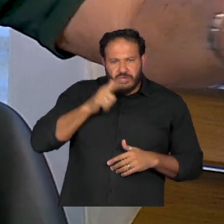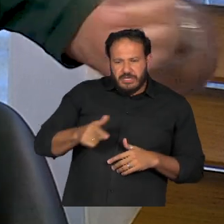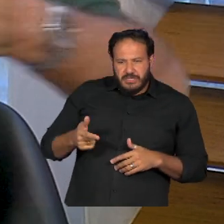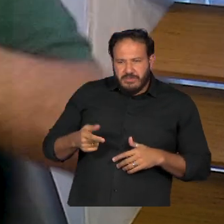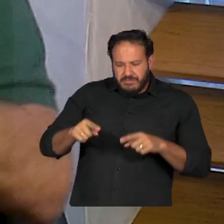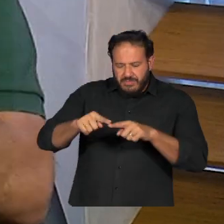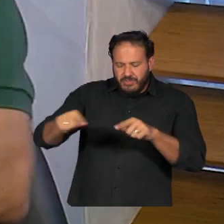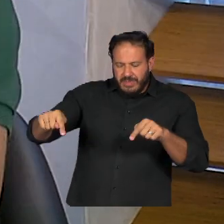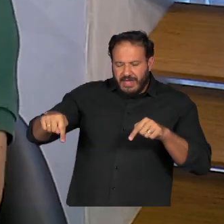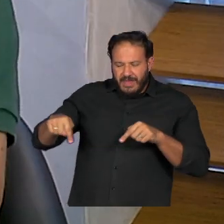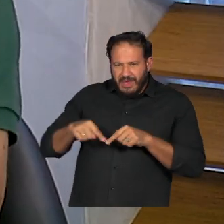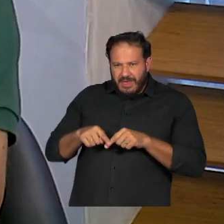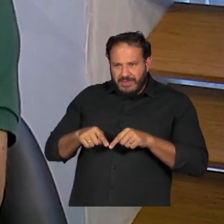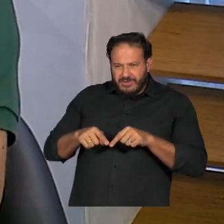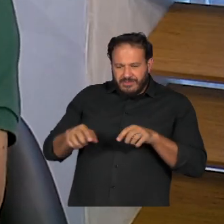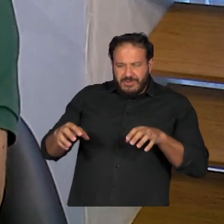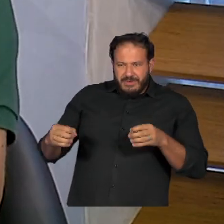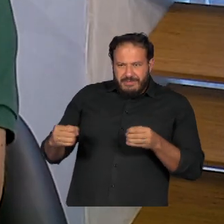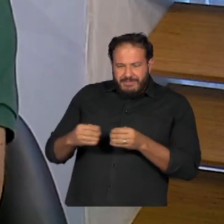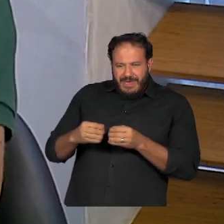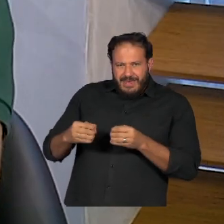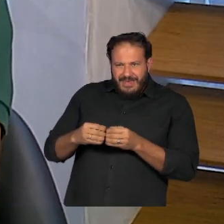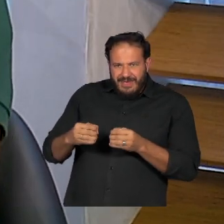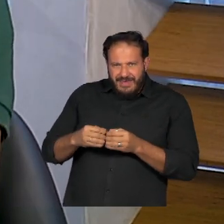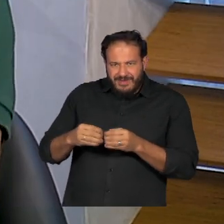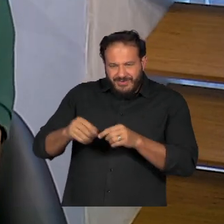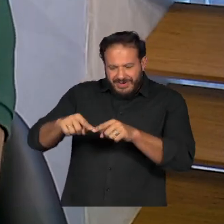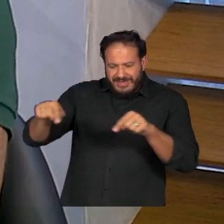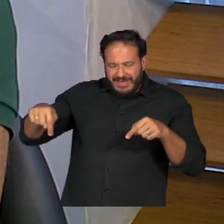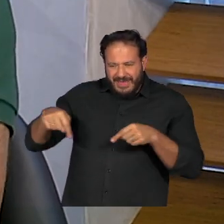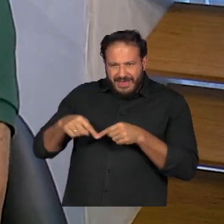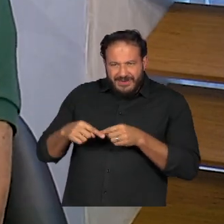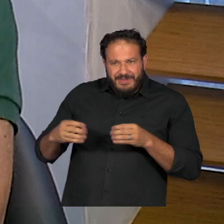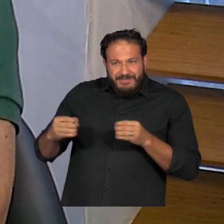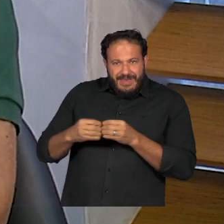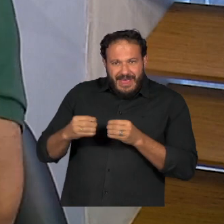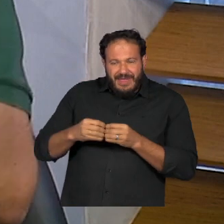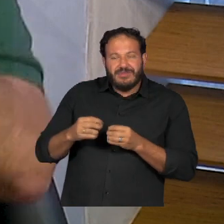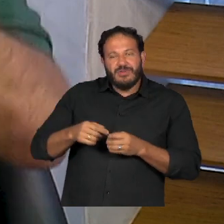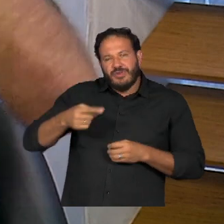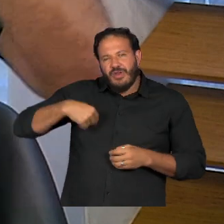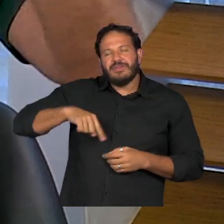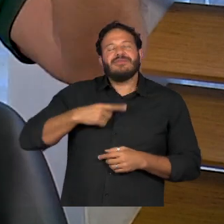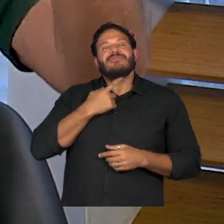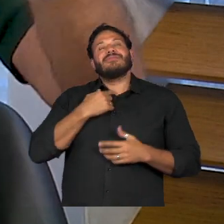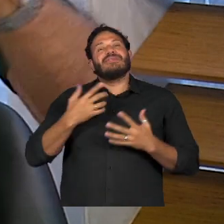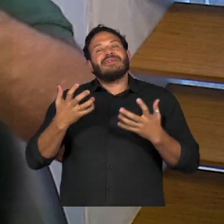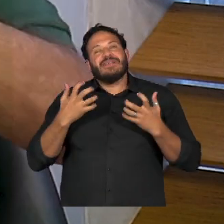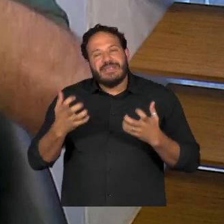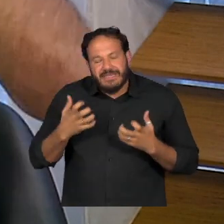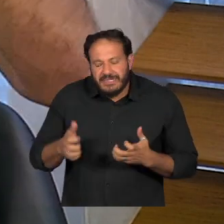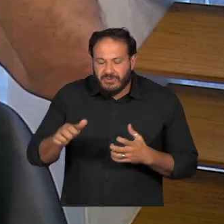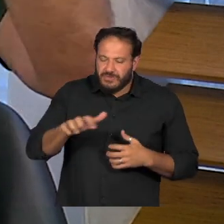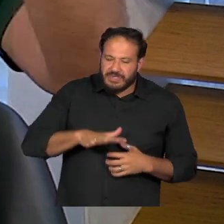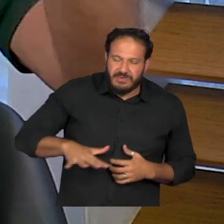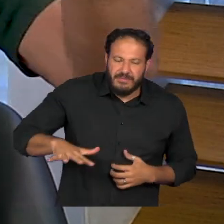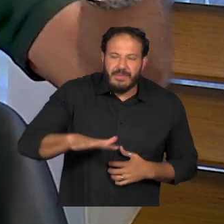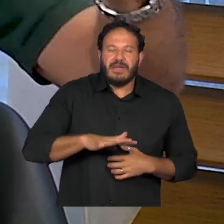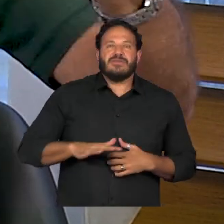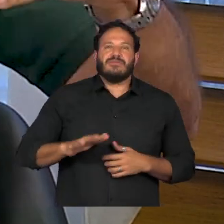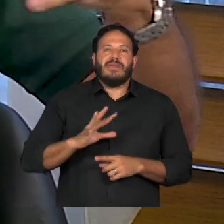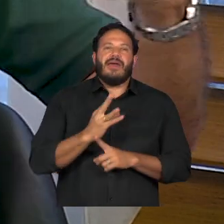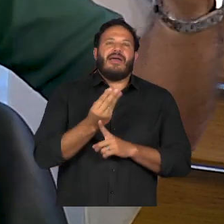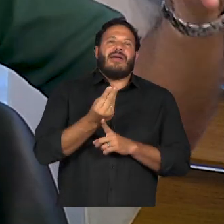ou nosso e nesse terreno Nós pensamos em destinar um espaço para artes um espaço paraas